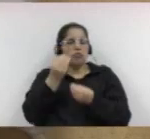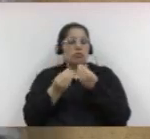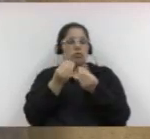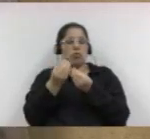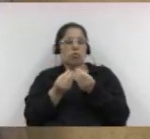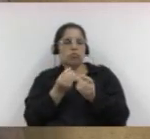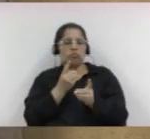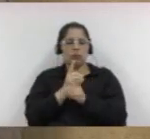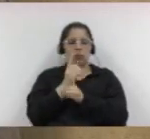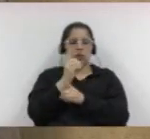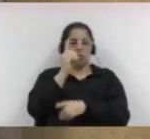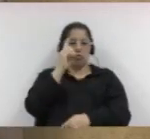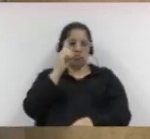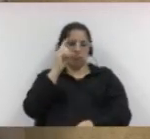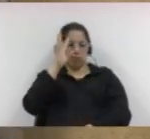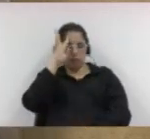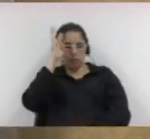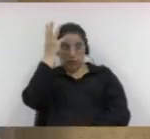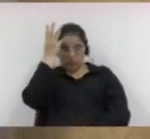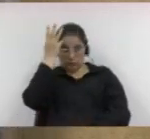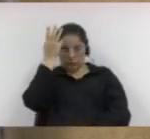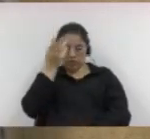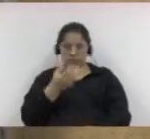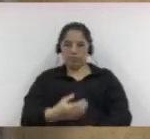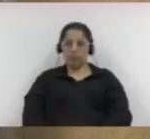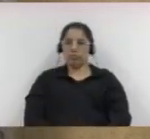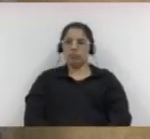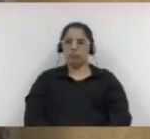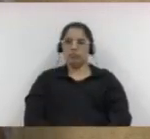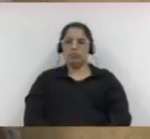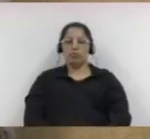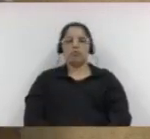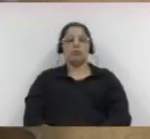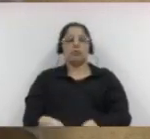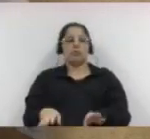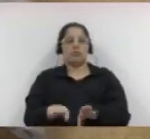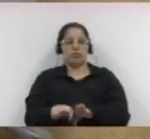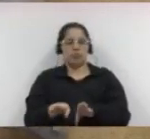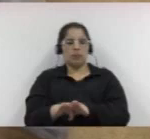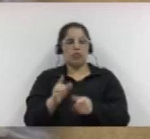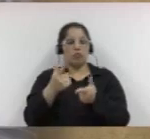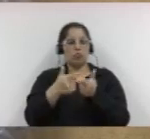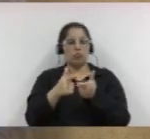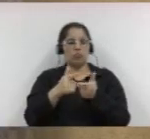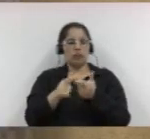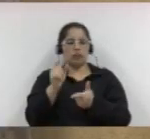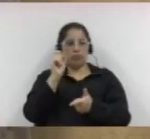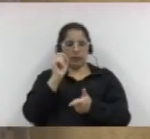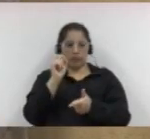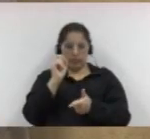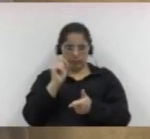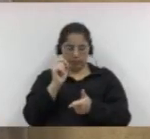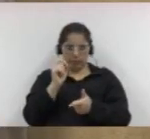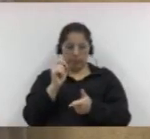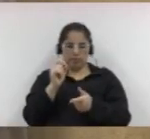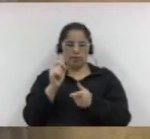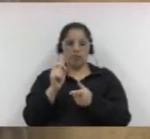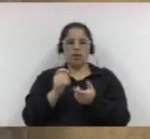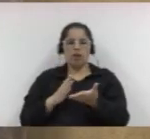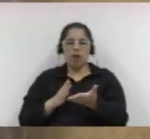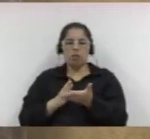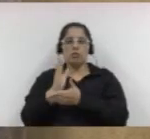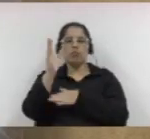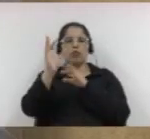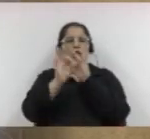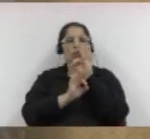Outra questão, vereador, é que a aprovação de projetos de forma digital vai otimizar os trabalhos, mas é importante